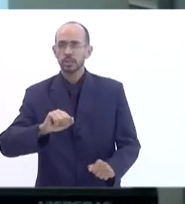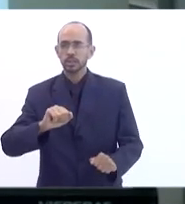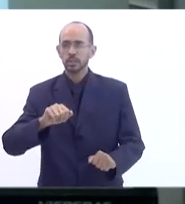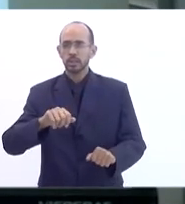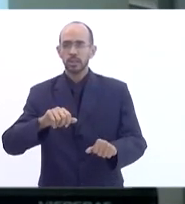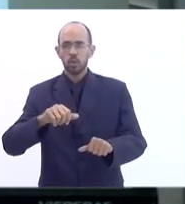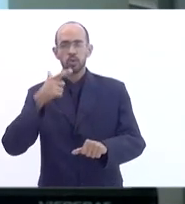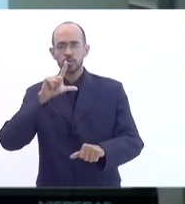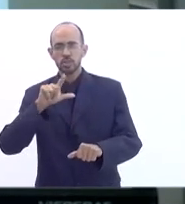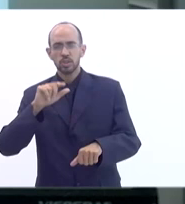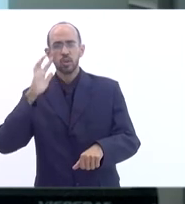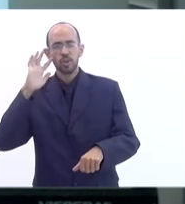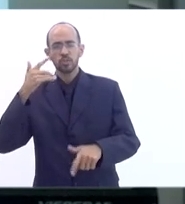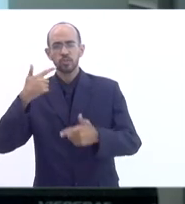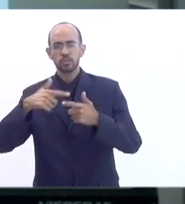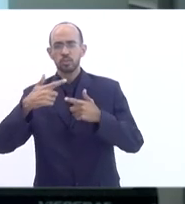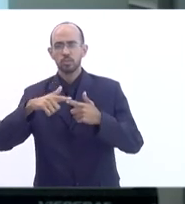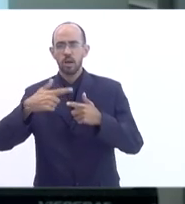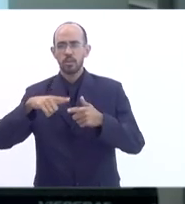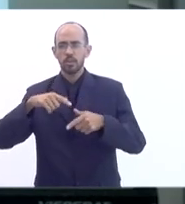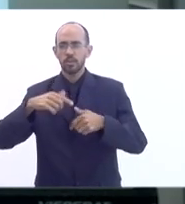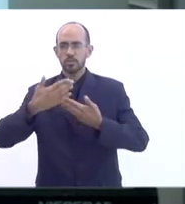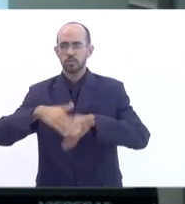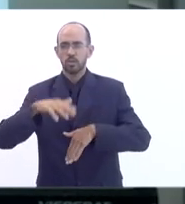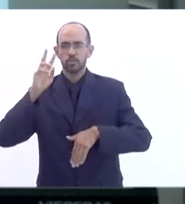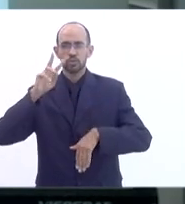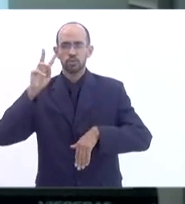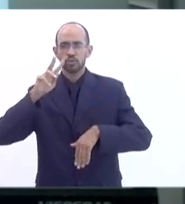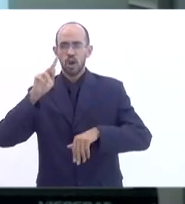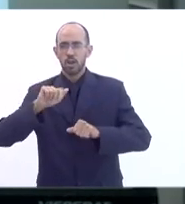e cumprimento de decisões judiciais individuais